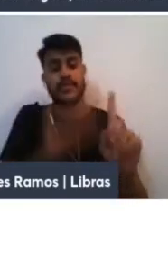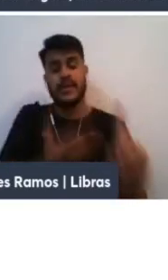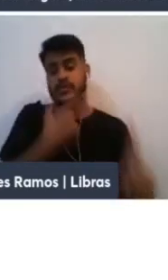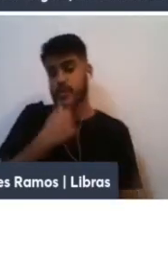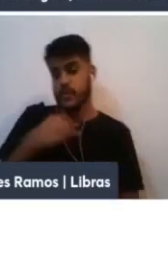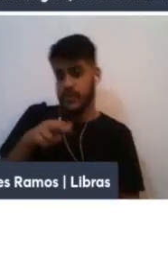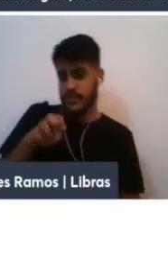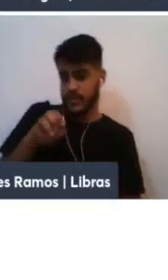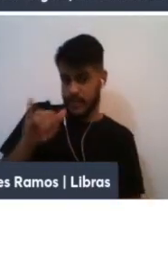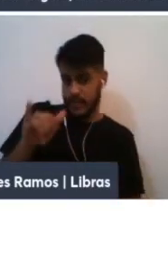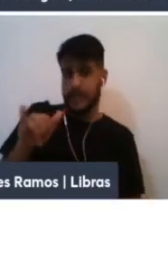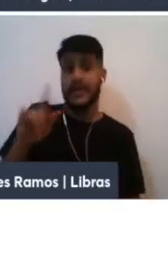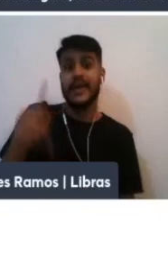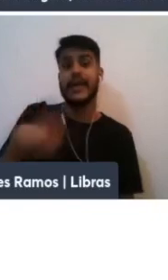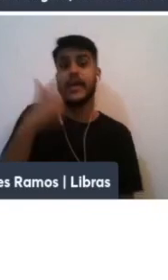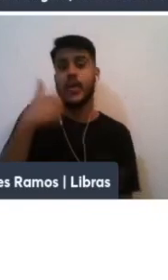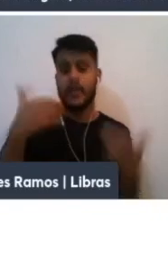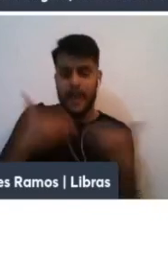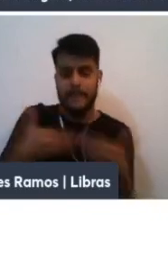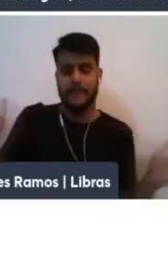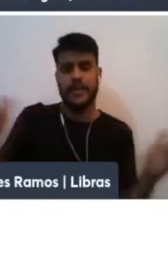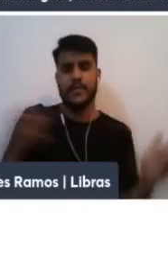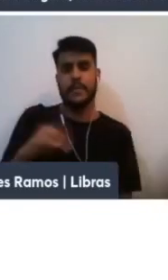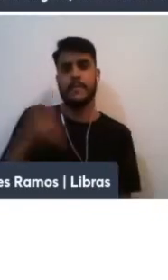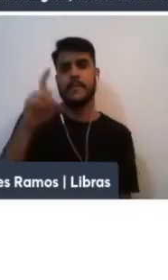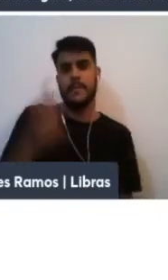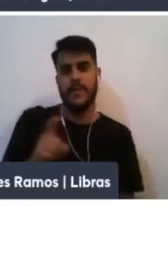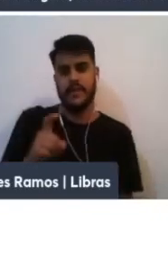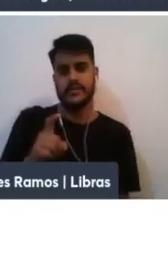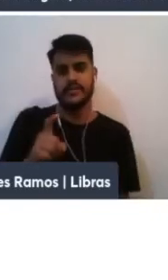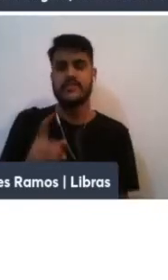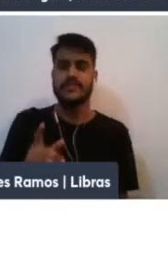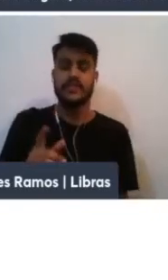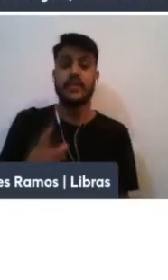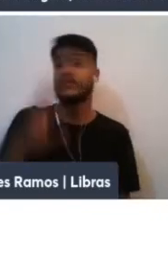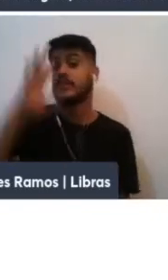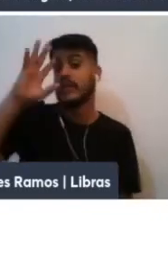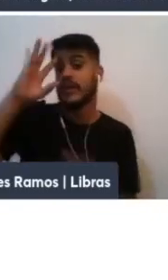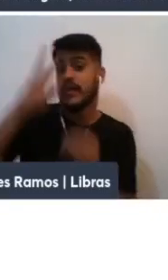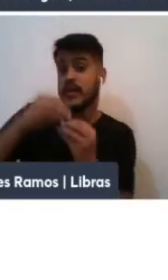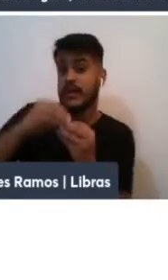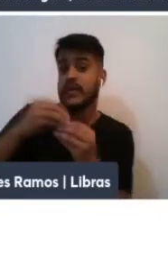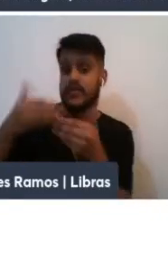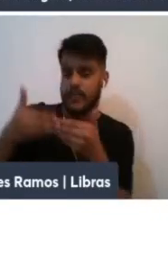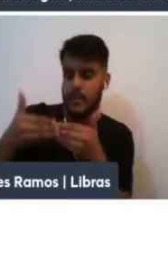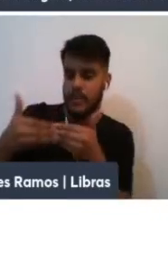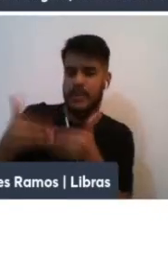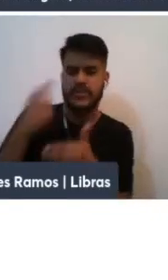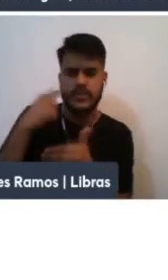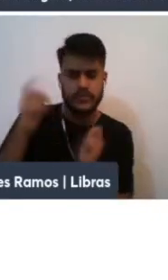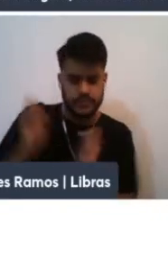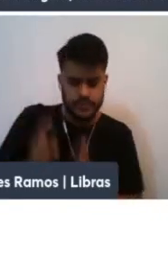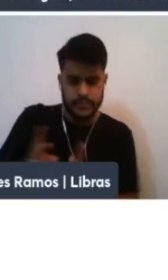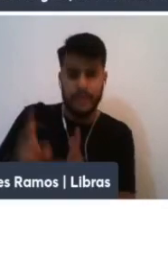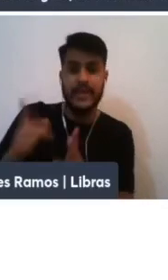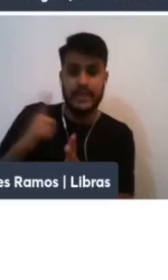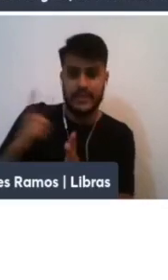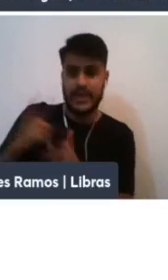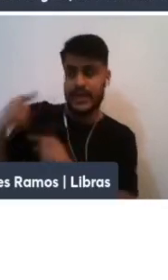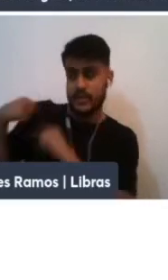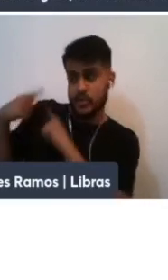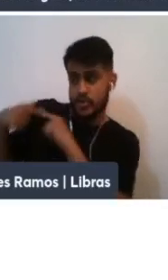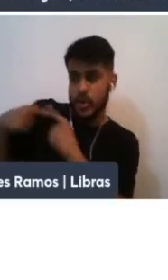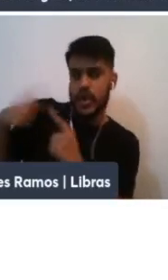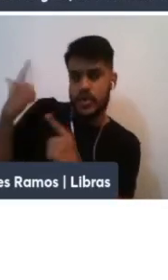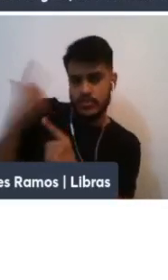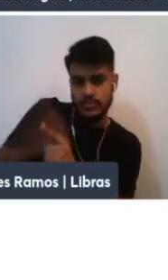festival Mix nesse ano, eu acho que tudo isso mostra, né, como a gente vai seguindo nessa linhagem, tem uma hereditariedade aí, né, quem foi